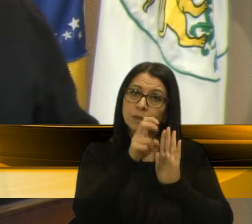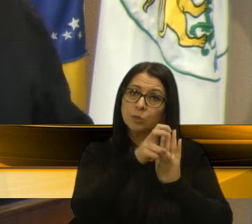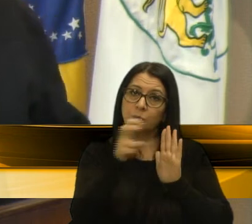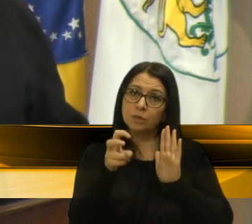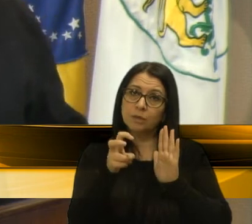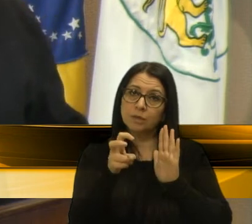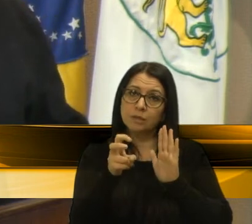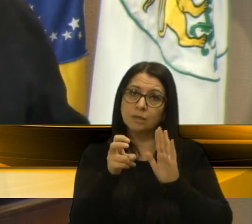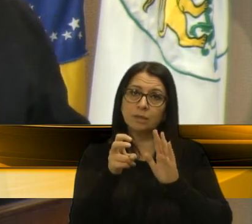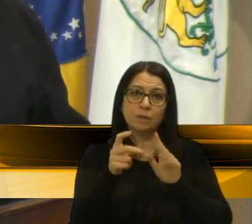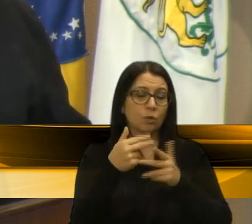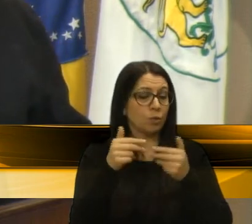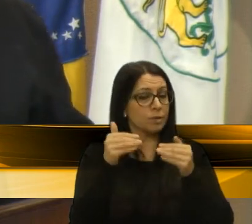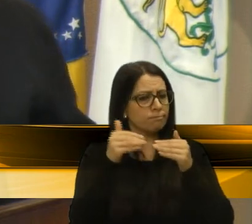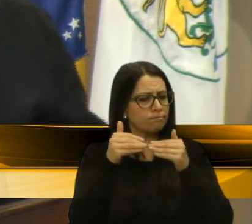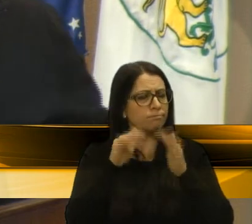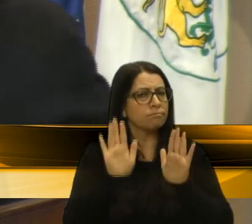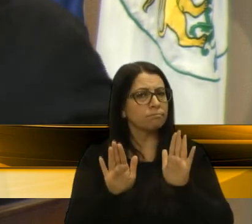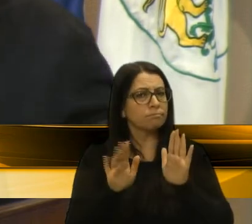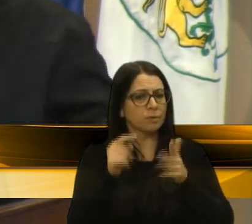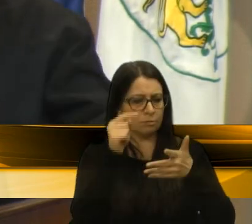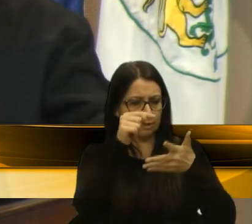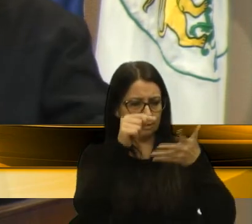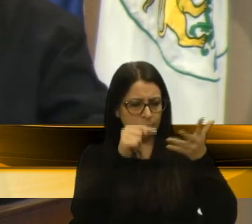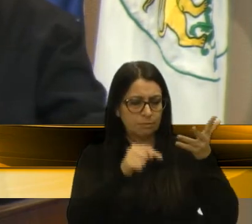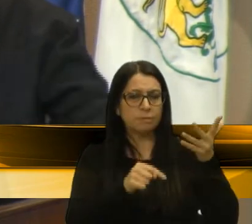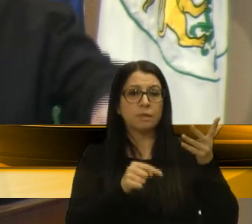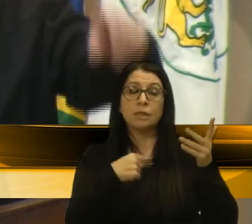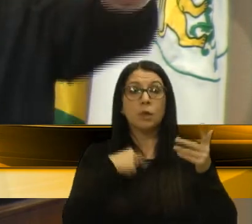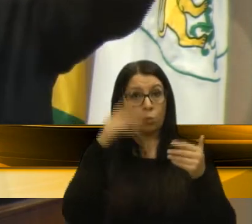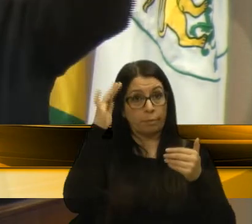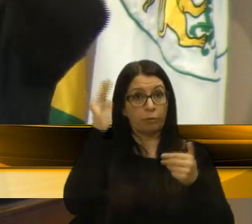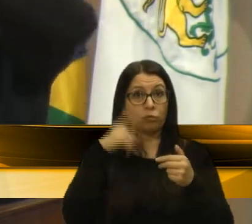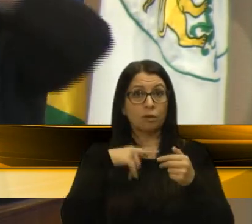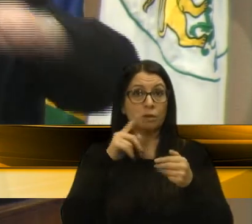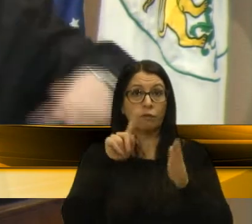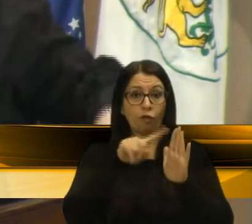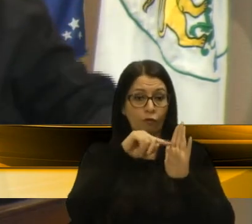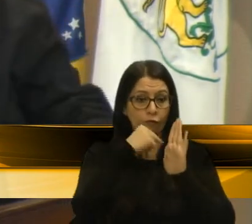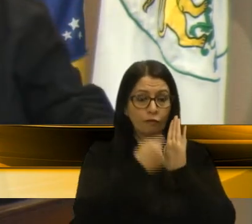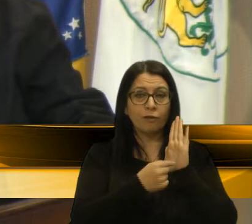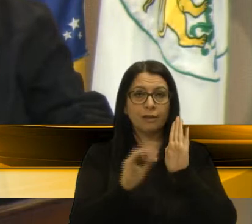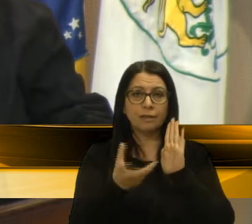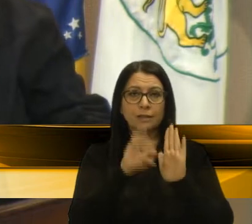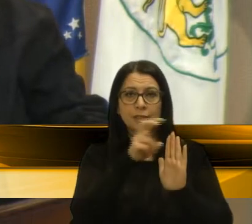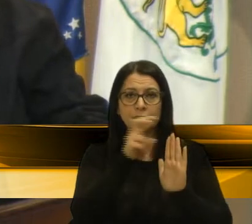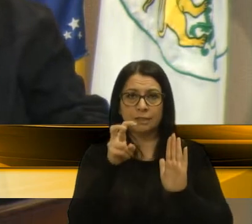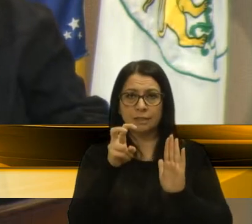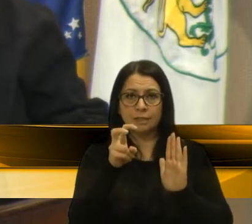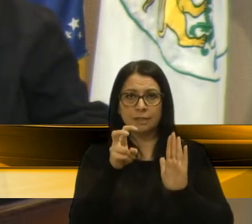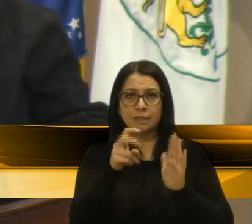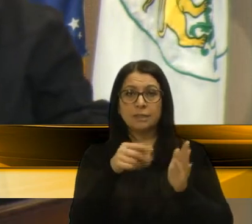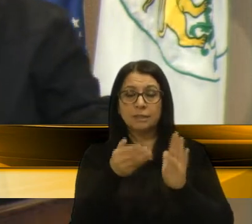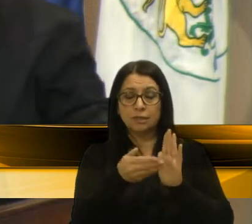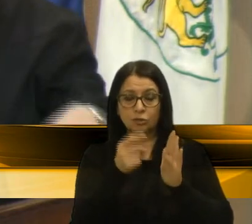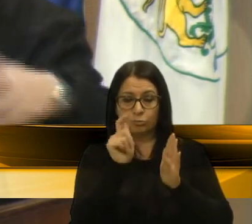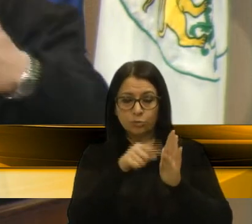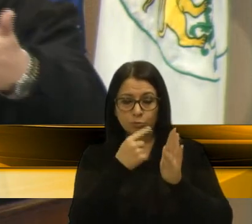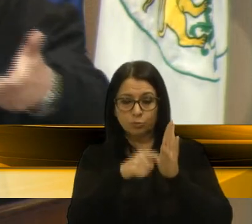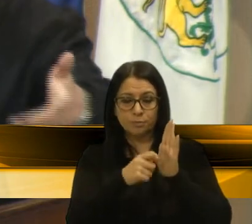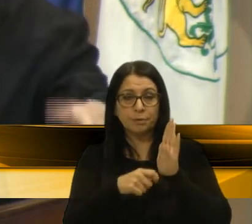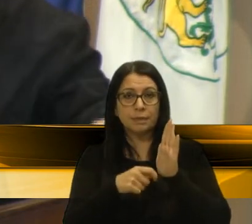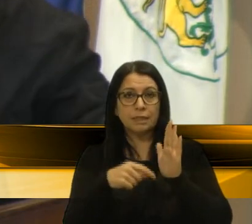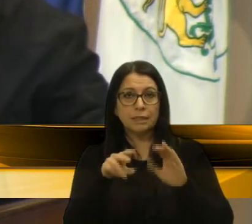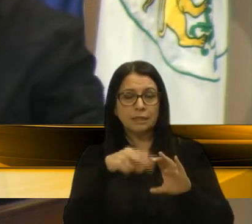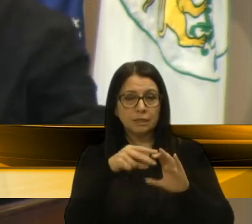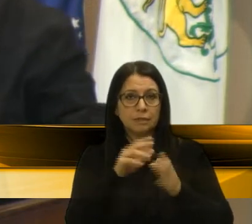55 inconsistências, né? Bom, eu imaginei, eles vão vetar, então, as 55 inconsistências, esta